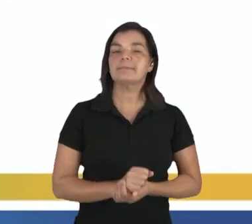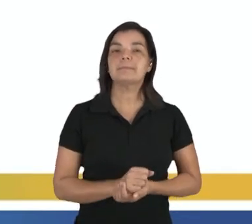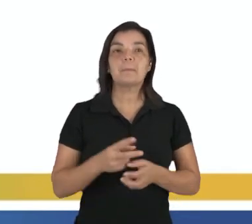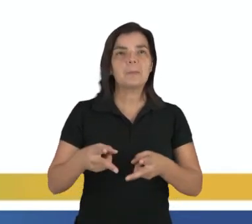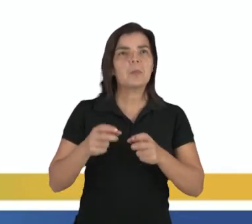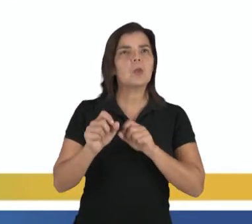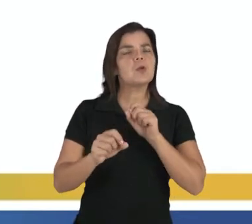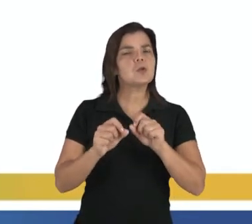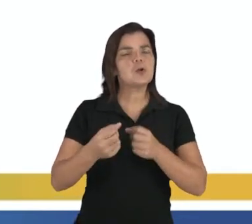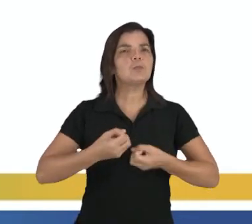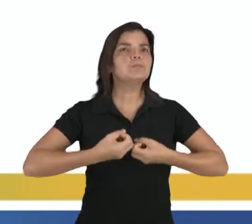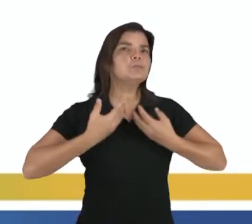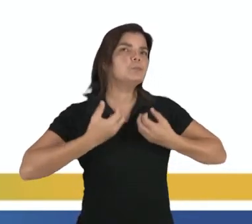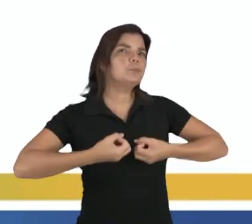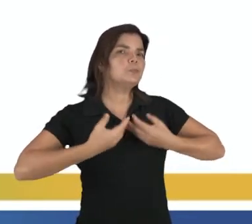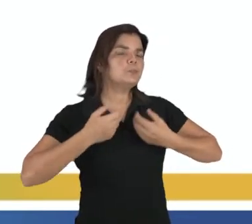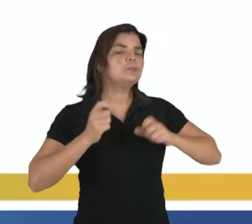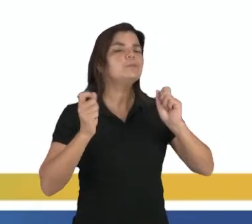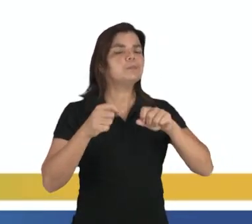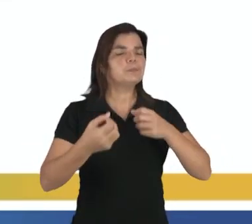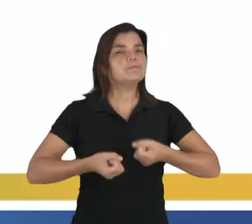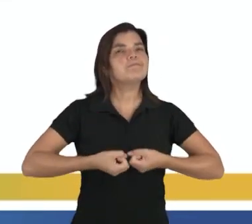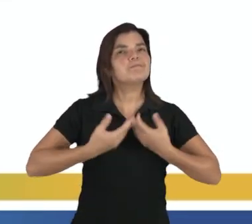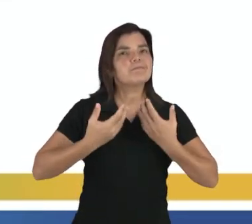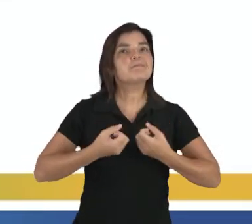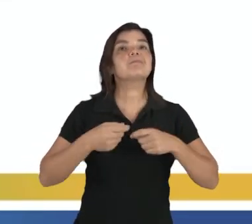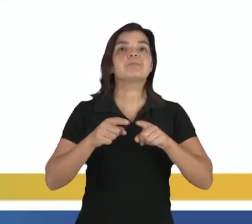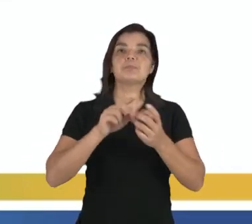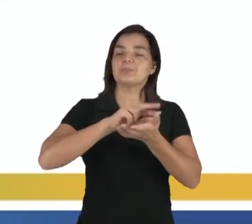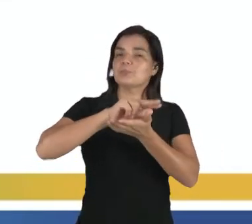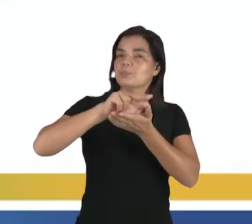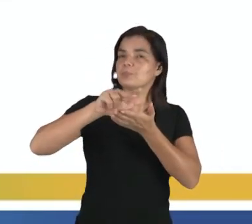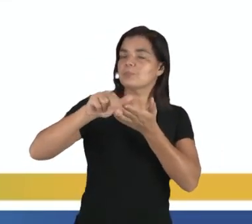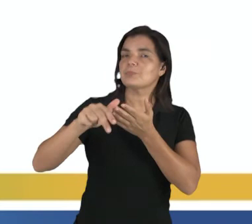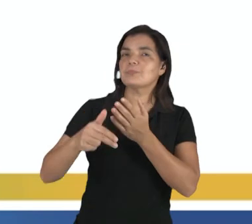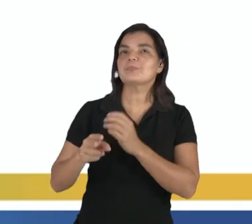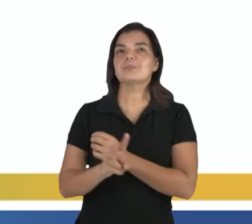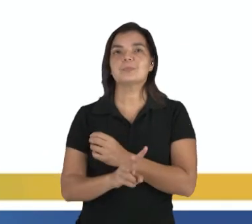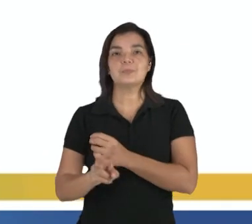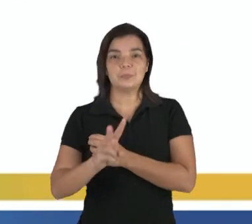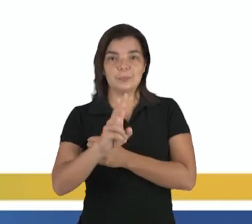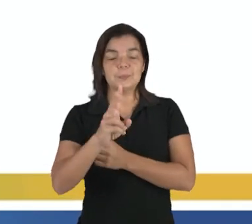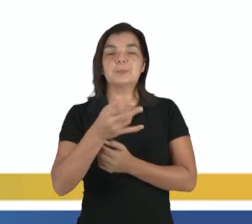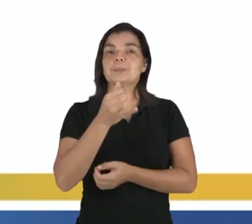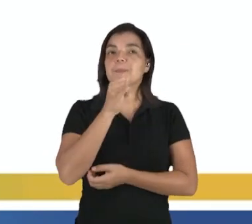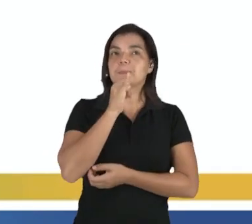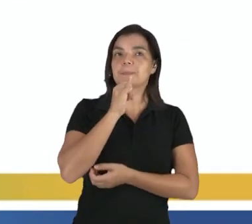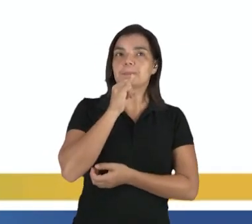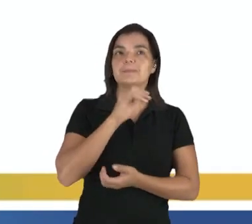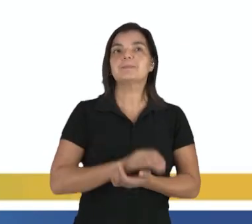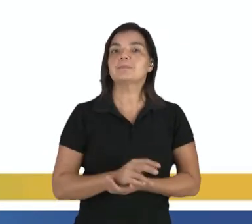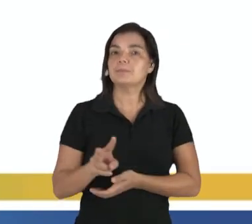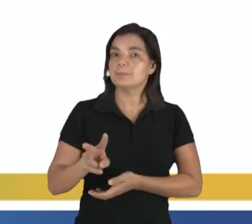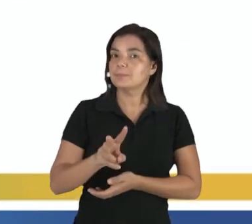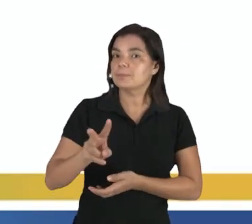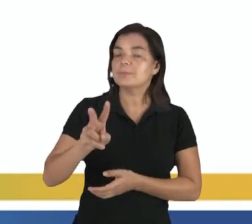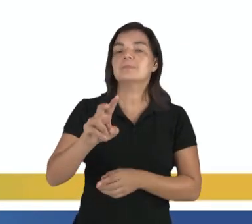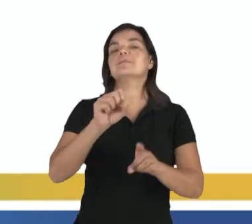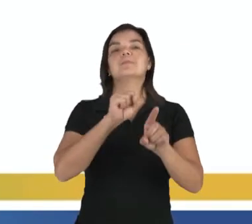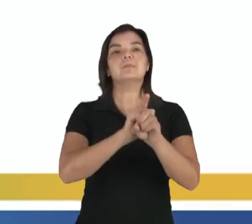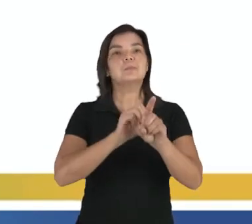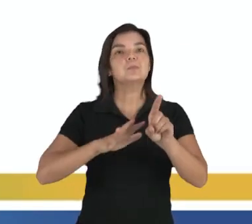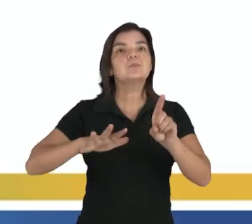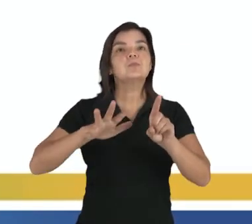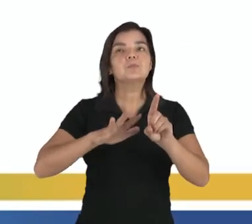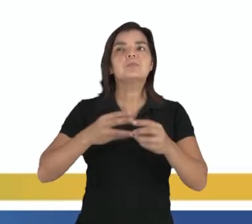Sendo assim, percebemos o quê? Que um poema ele pode expressar muito sobre os valores, como por exemplo, valores